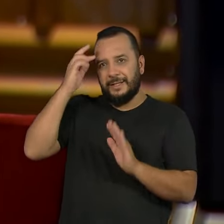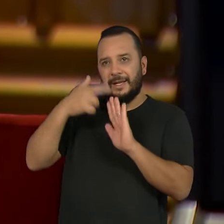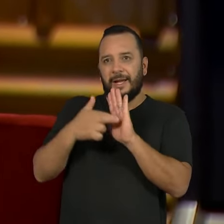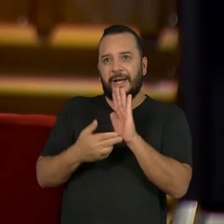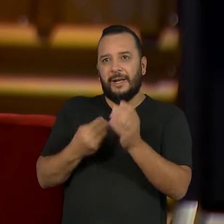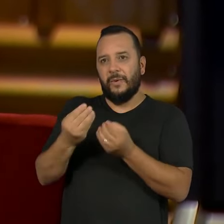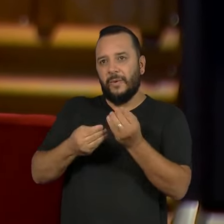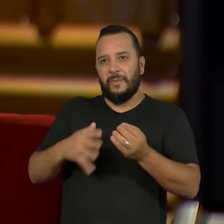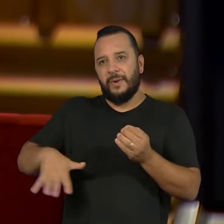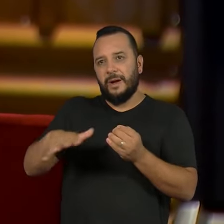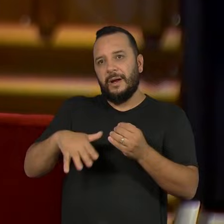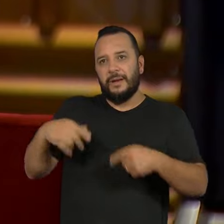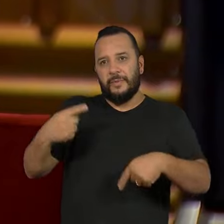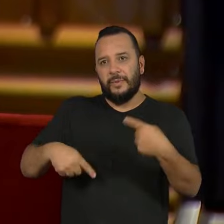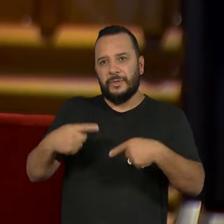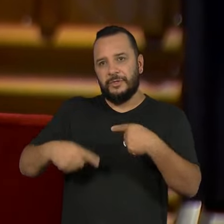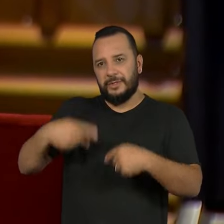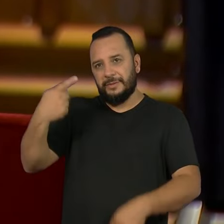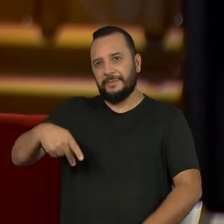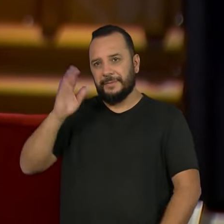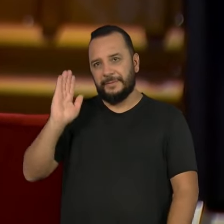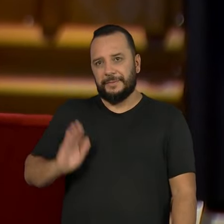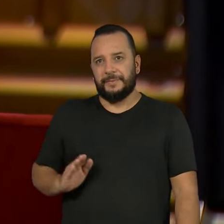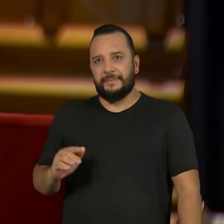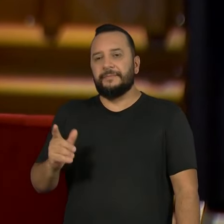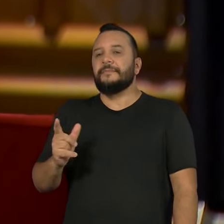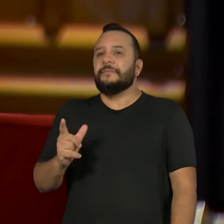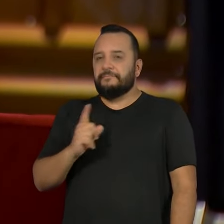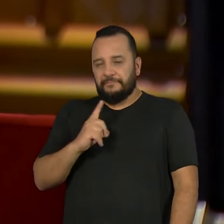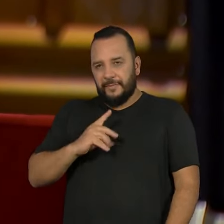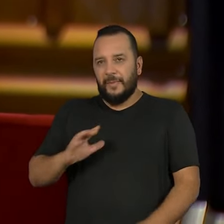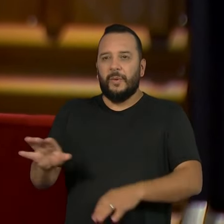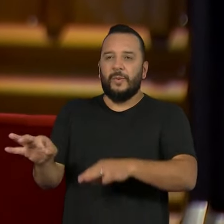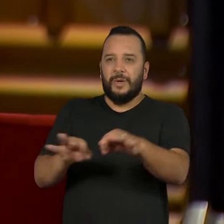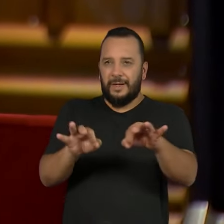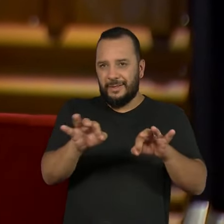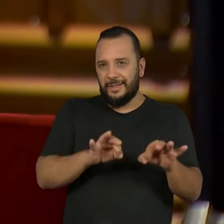sistema político brasileiro então a gente tá falando aí de uma organ